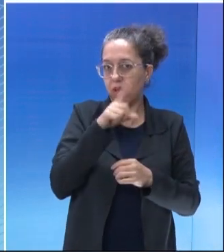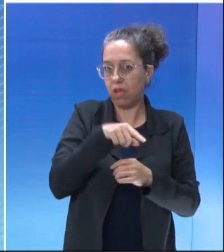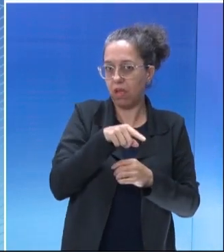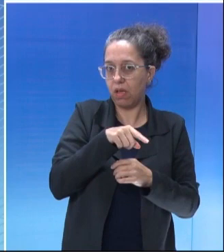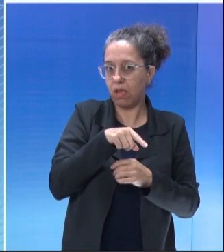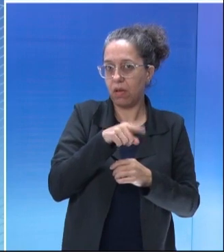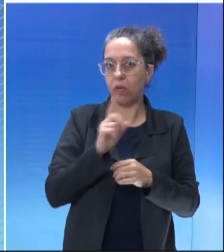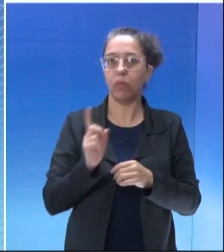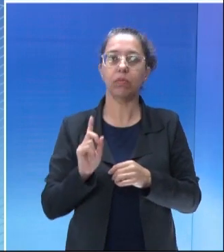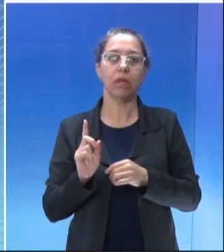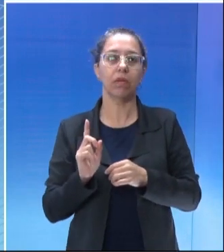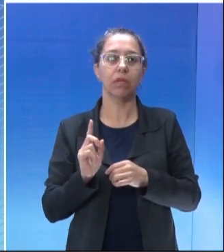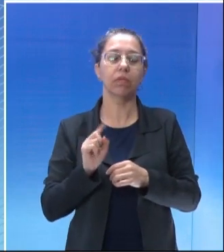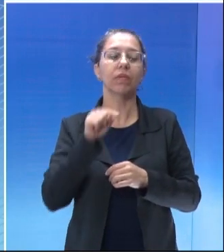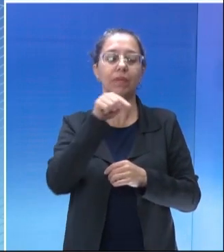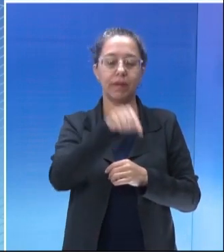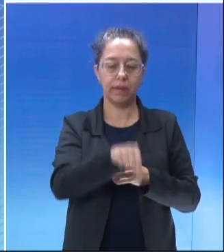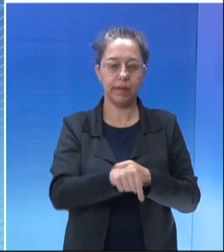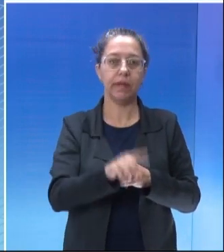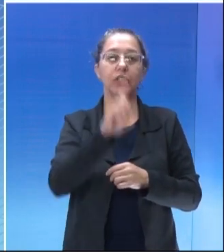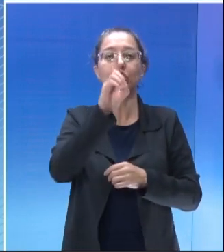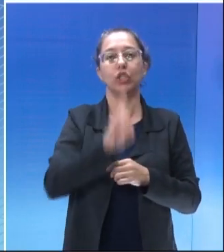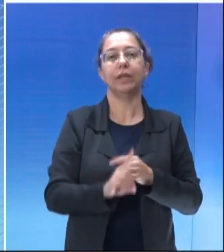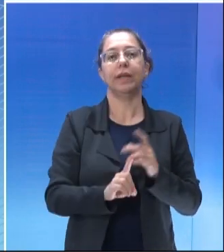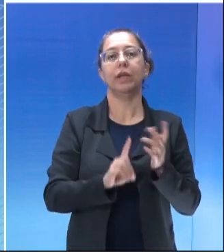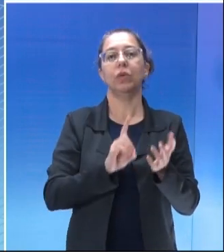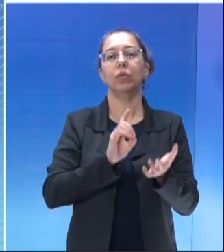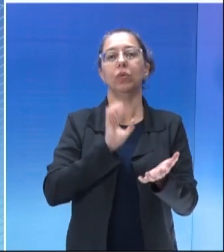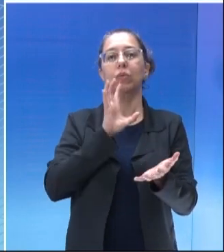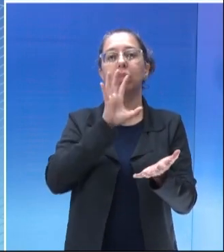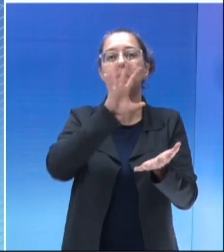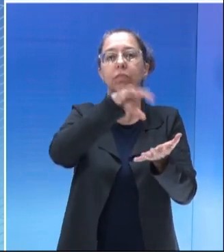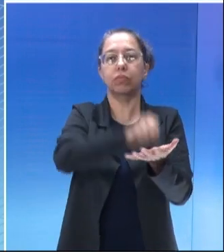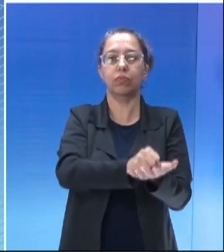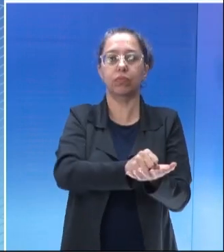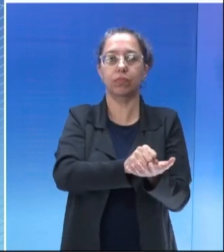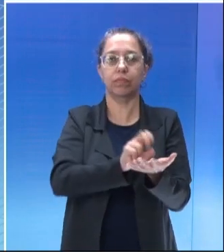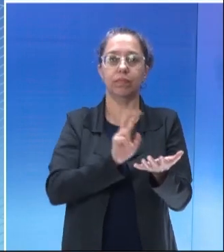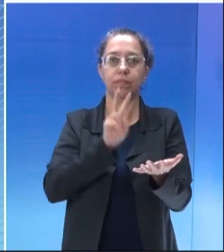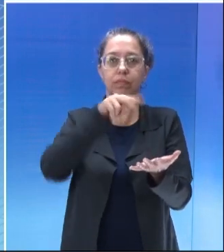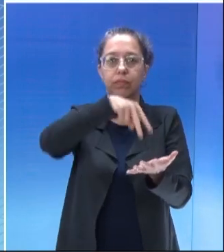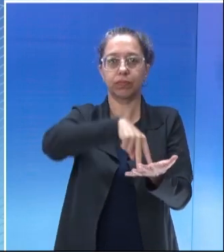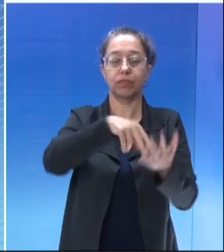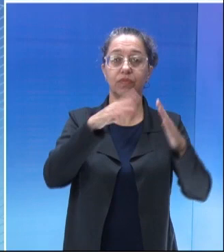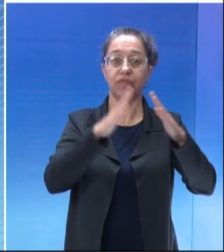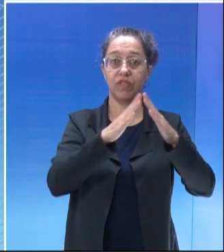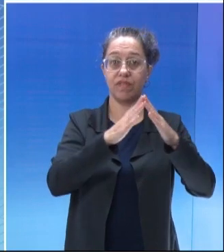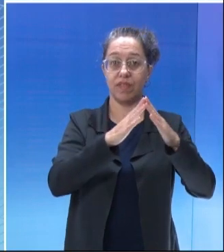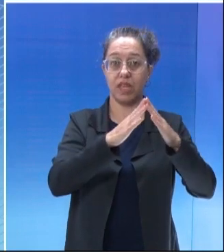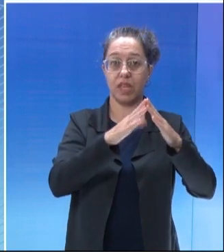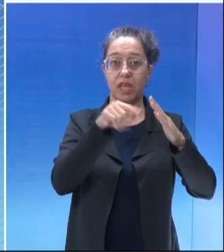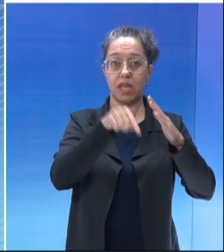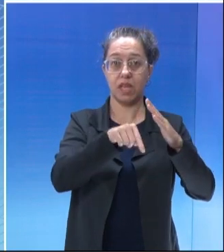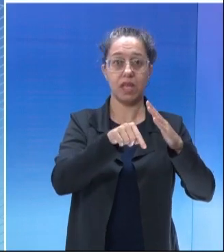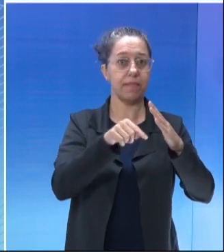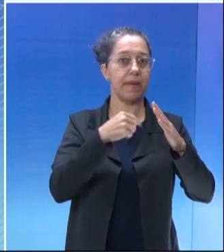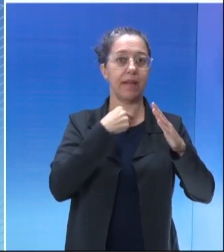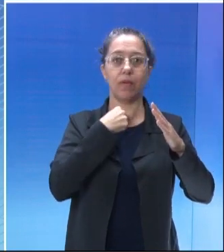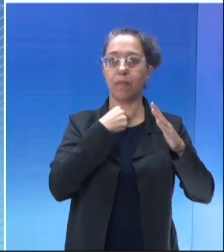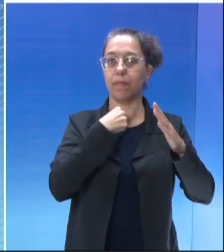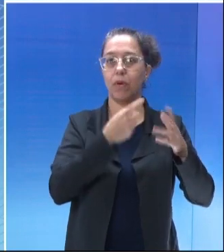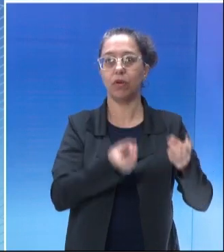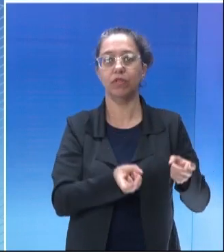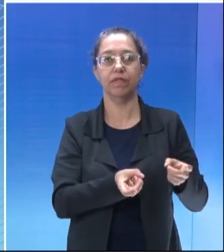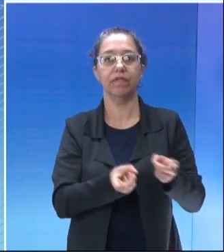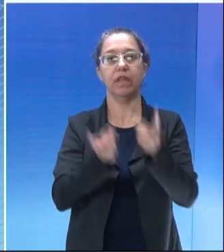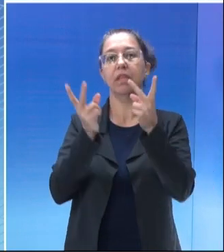de posse, né? Podem viver, usufruir, mas não podem vender,